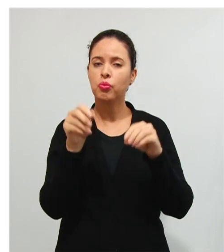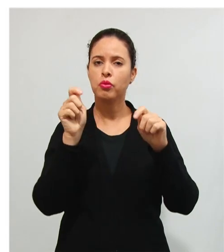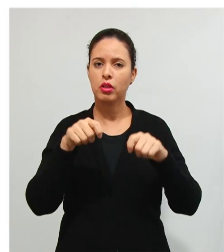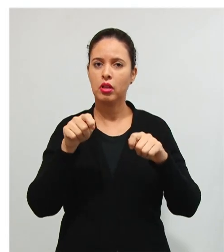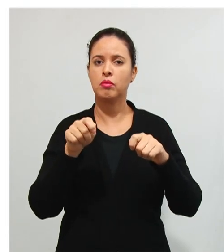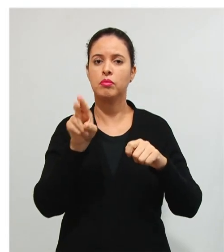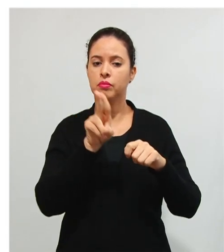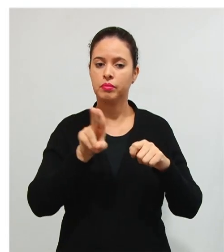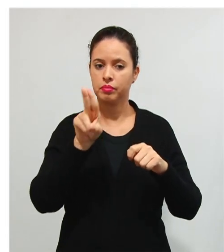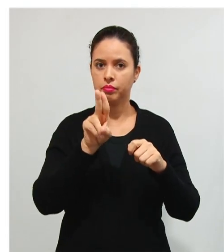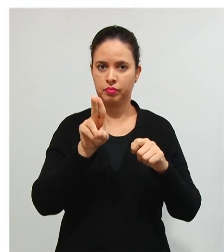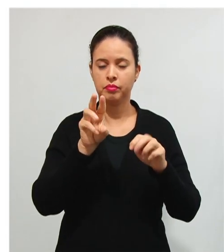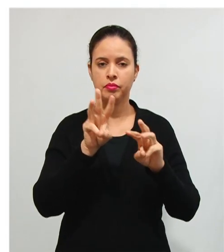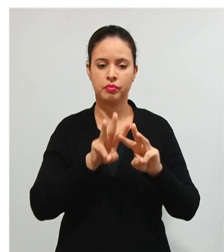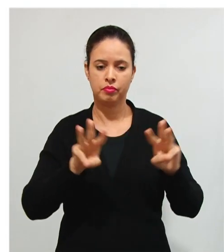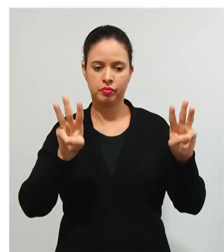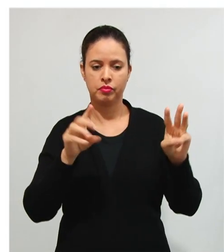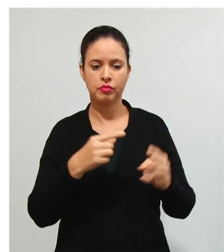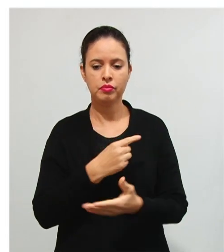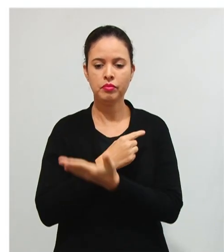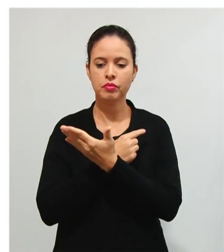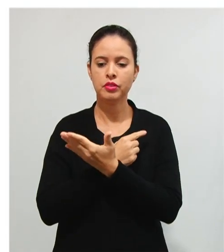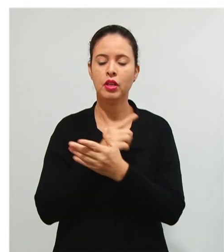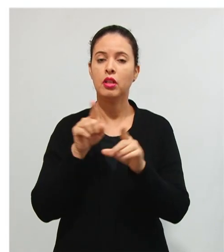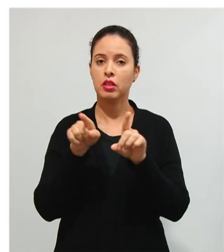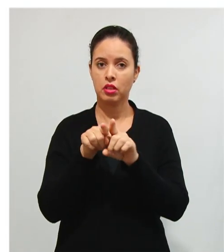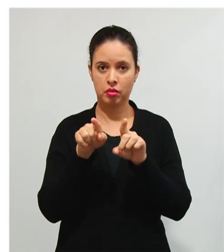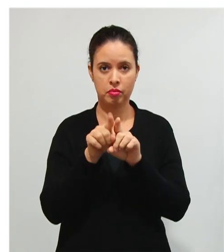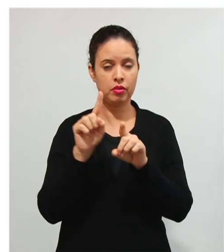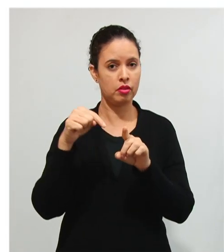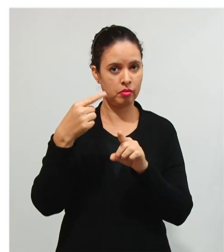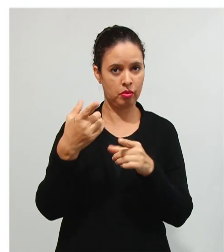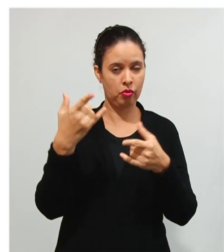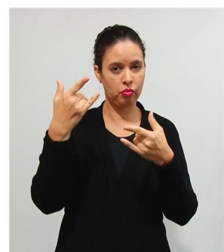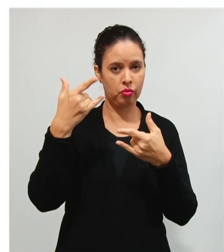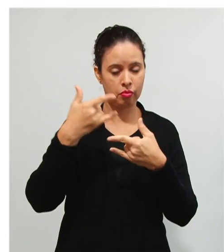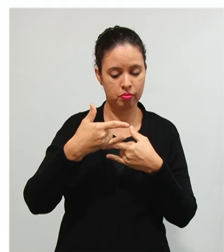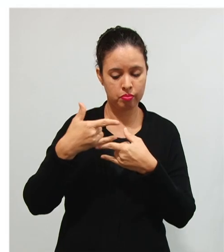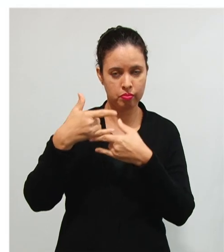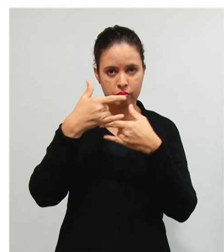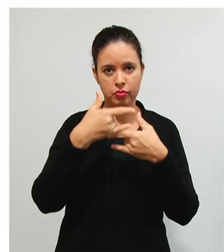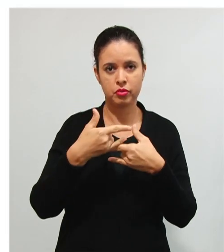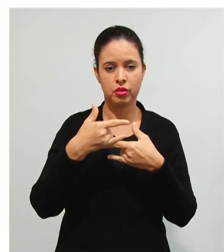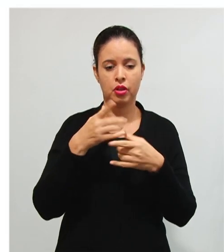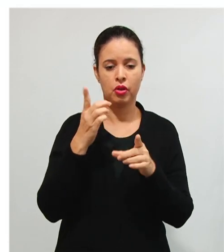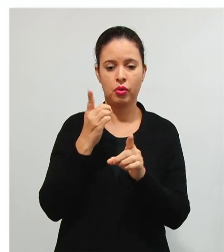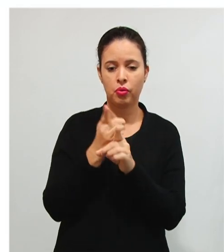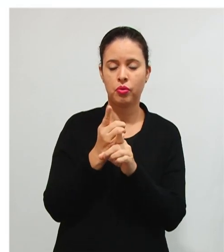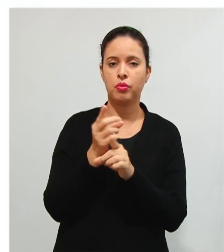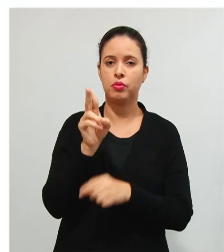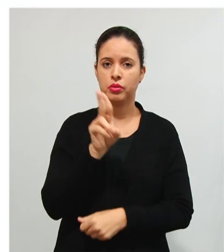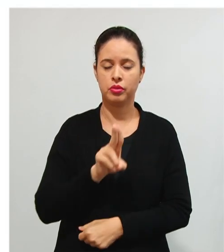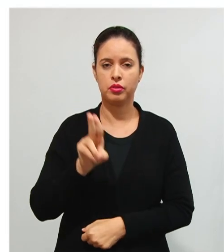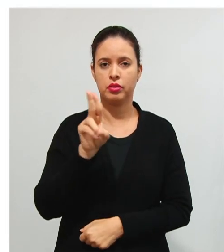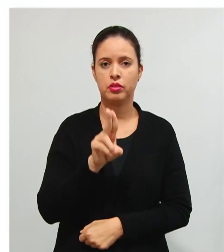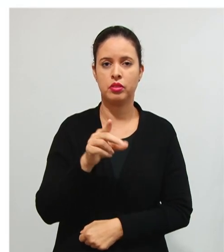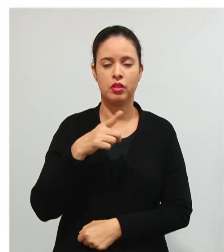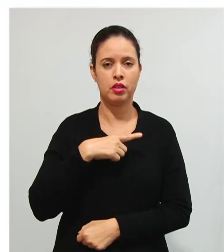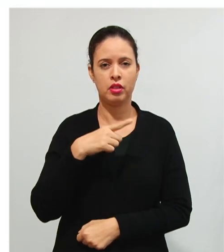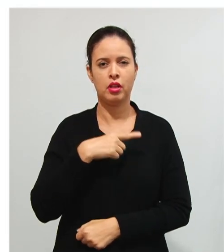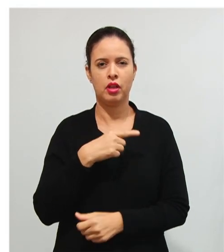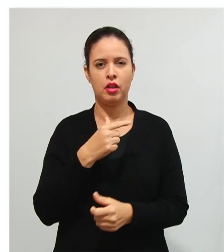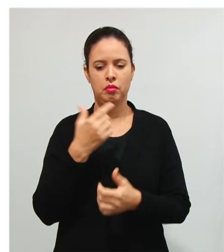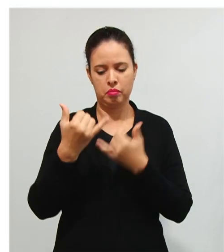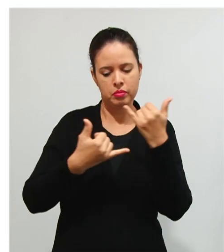programa. E no nosso encontro síncrono, iremos utilizar essa plataforma do Scratch para criar um joguinho